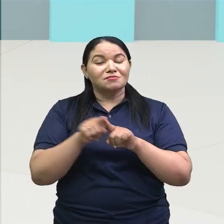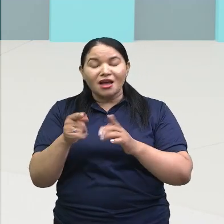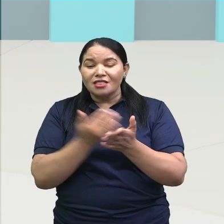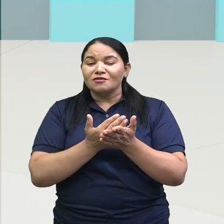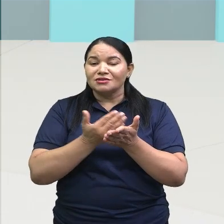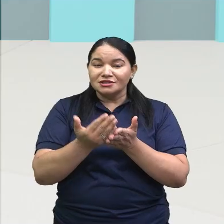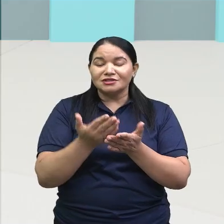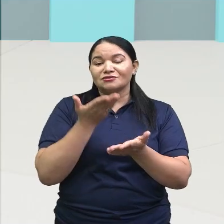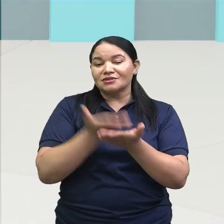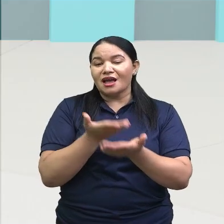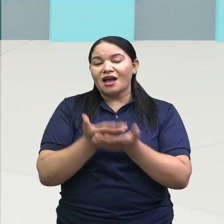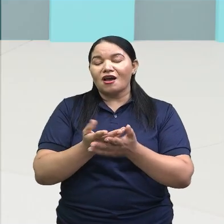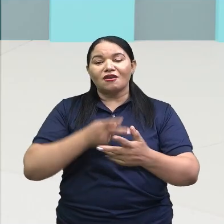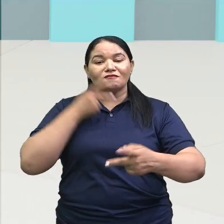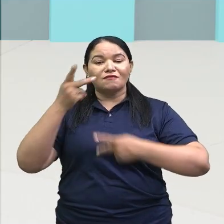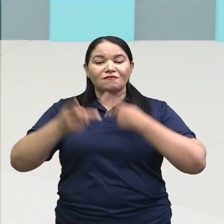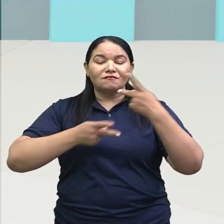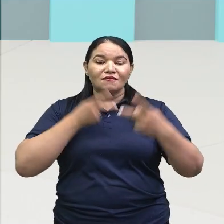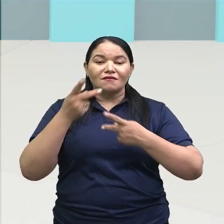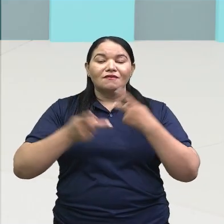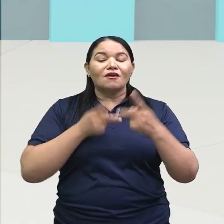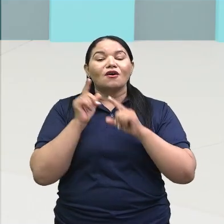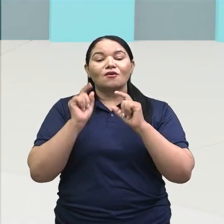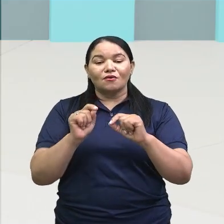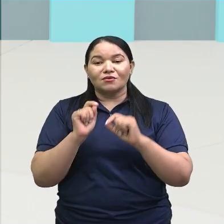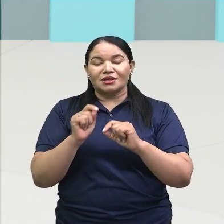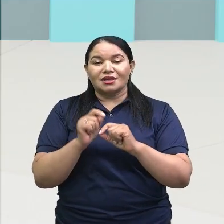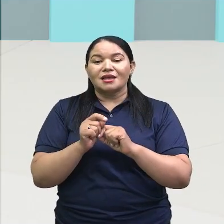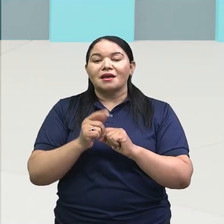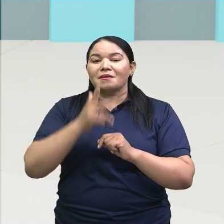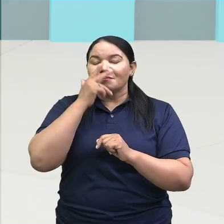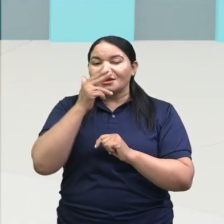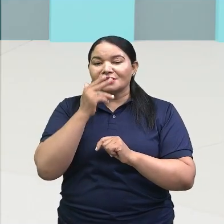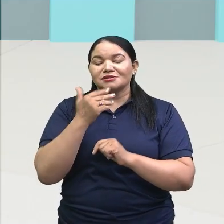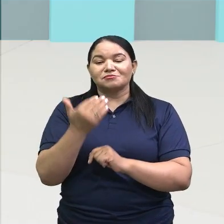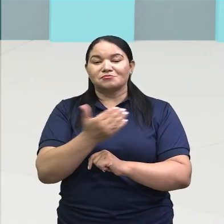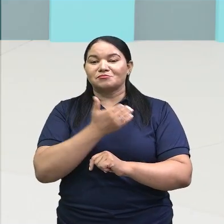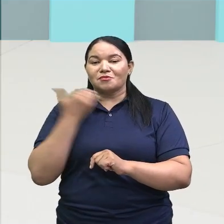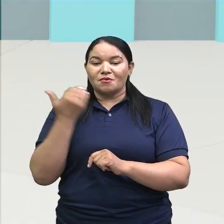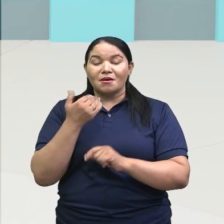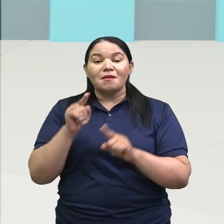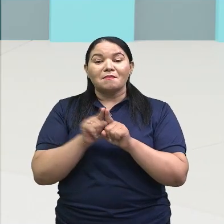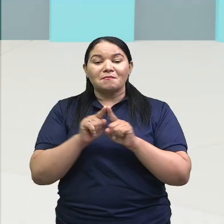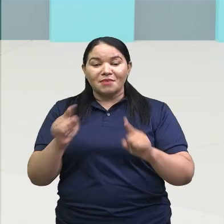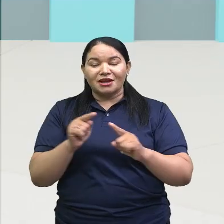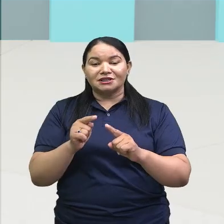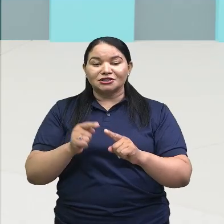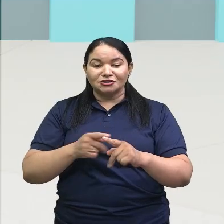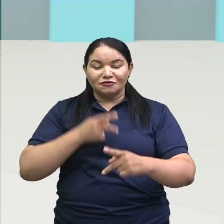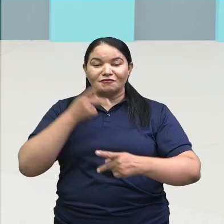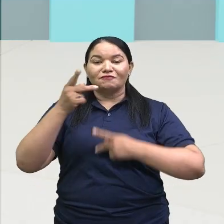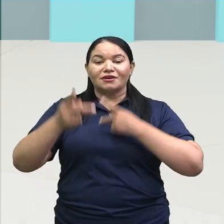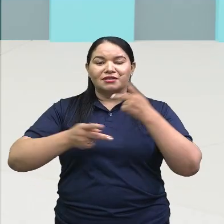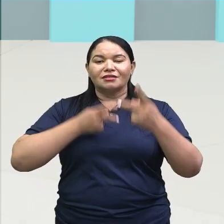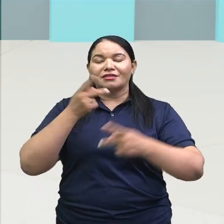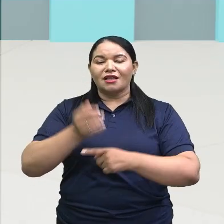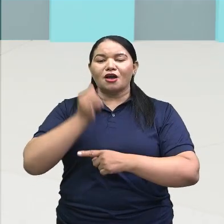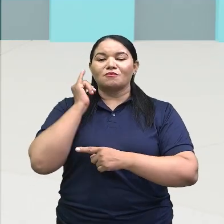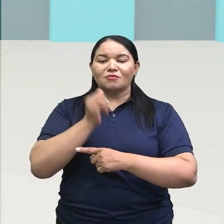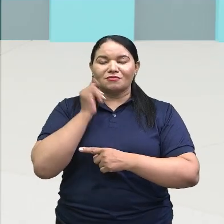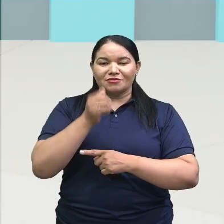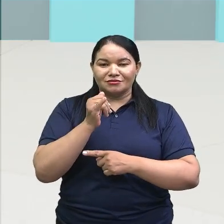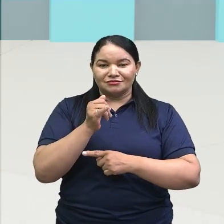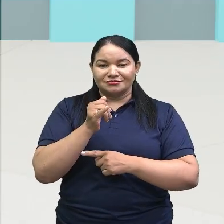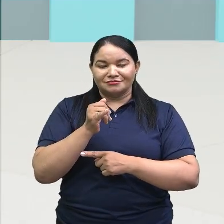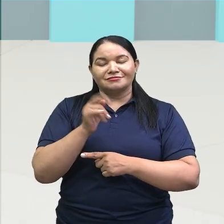aí, ela está ali falando como se estivesse morta, mas, na verdade, uma viva. Como isso pode